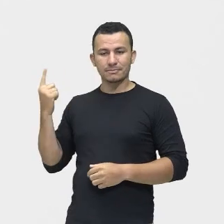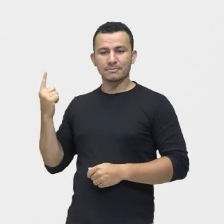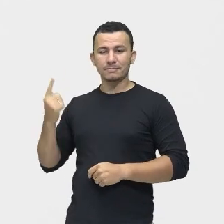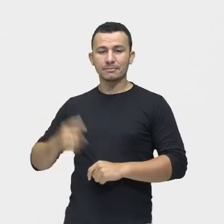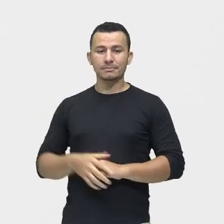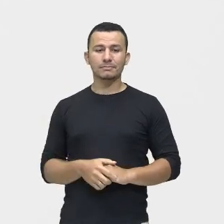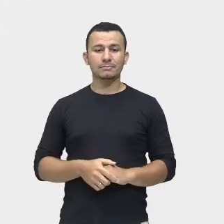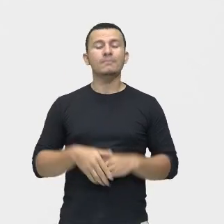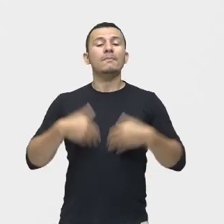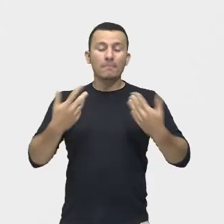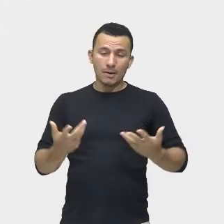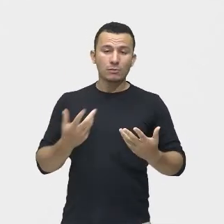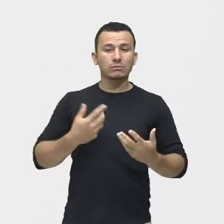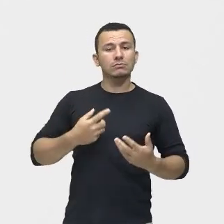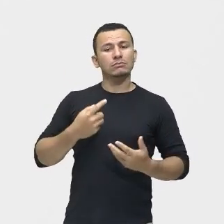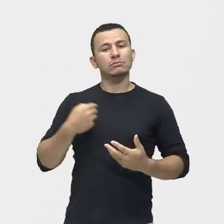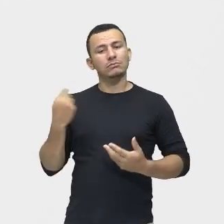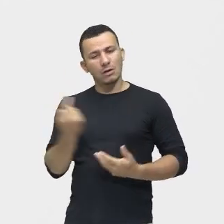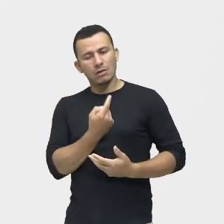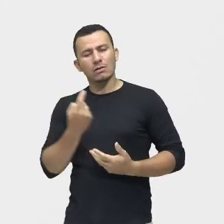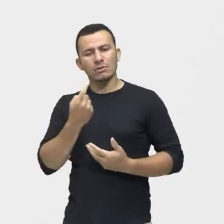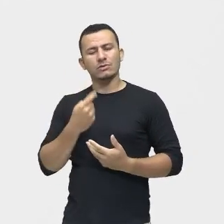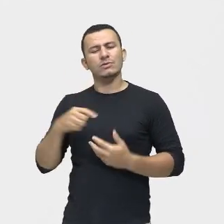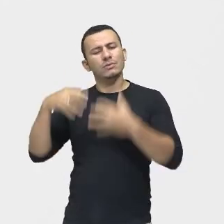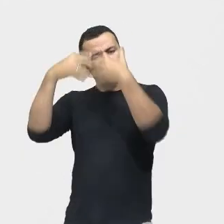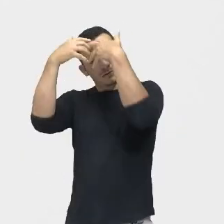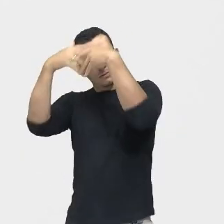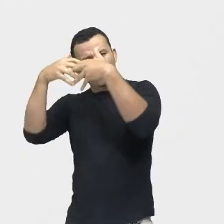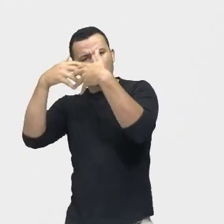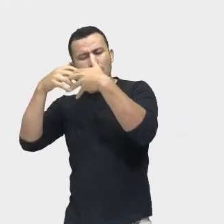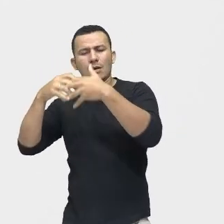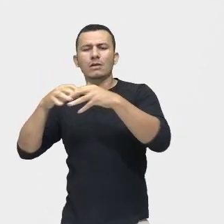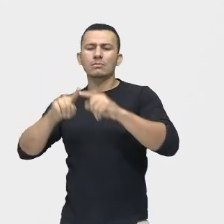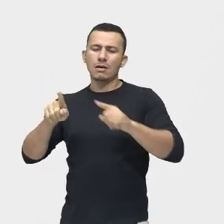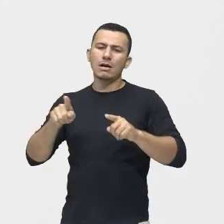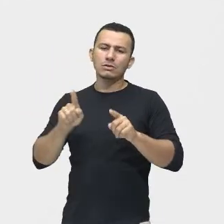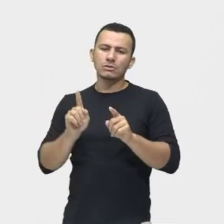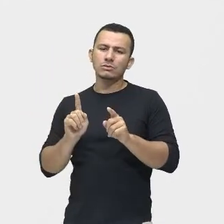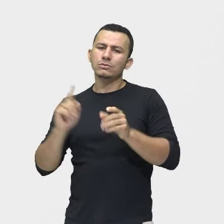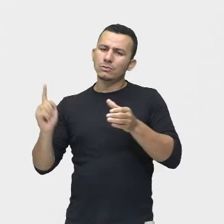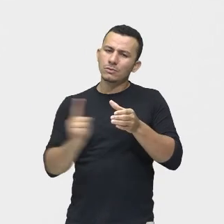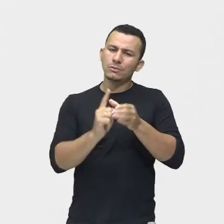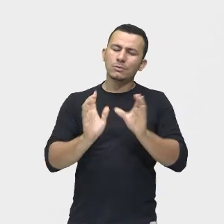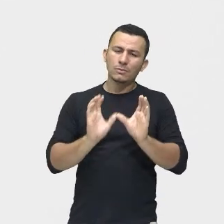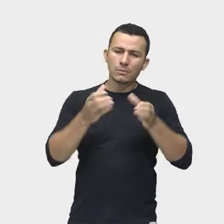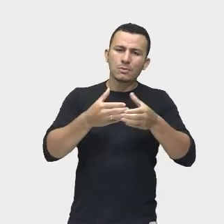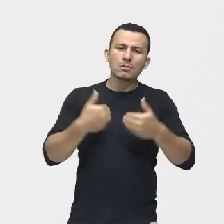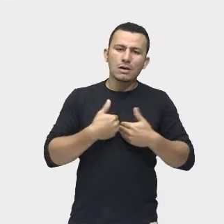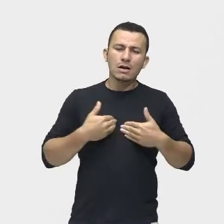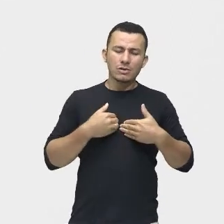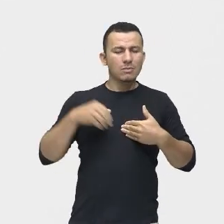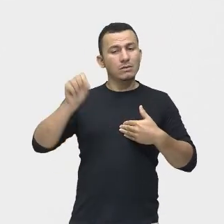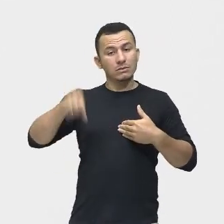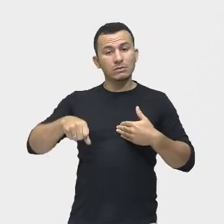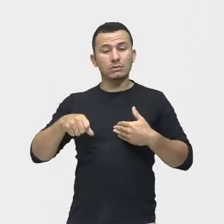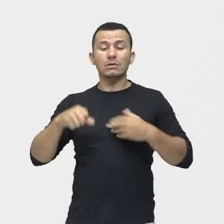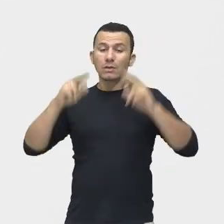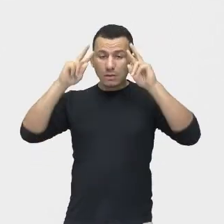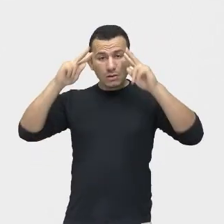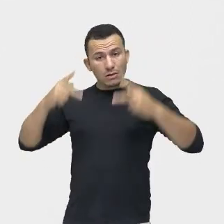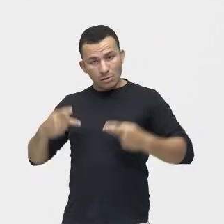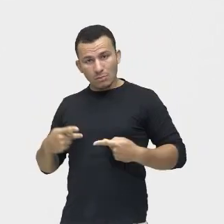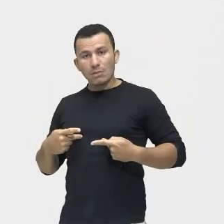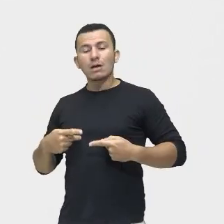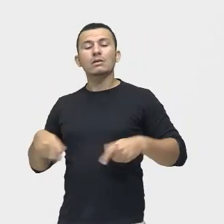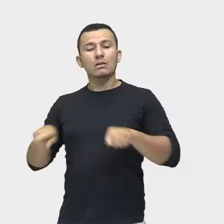Embora racionais, também somos classificados no reino animal, como os outros animais. O ser humano